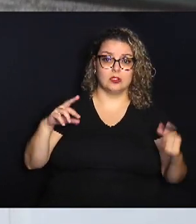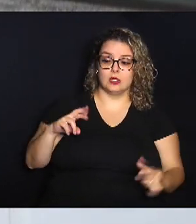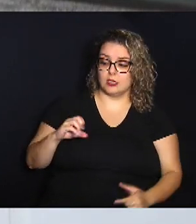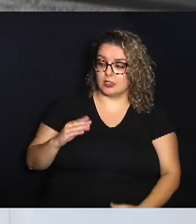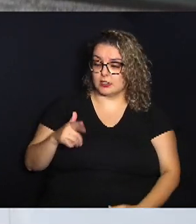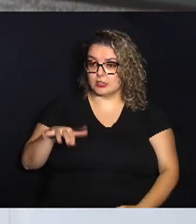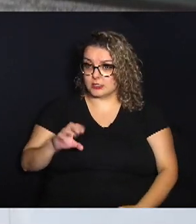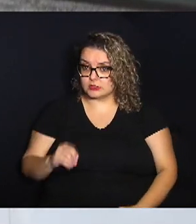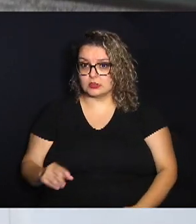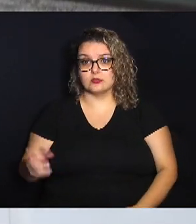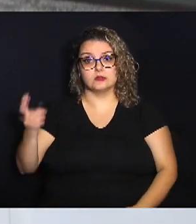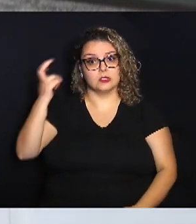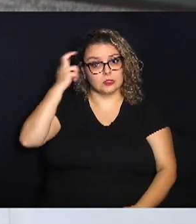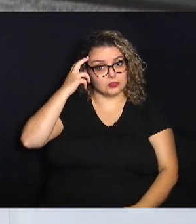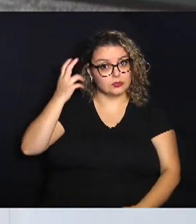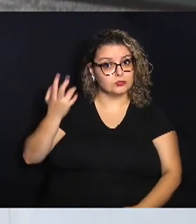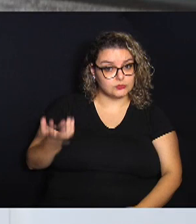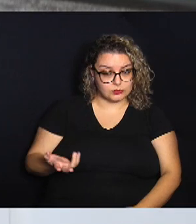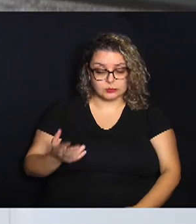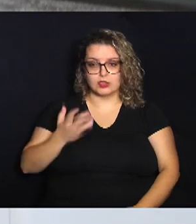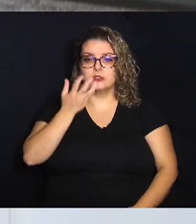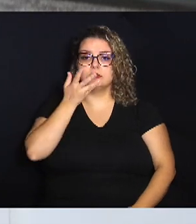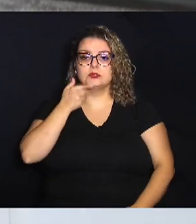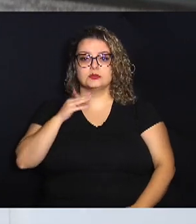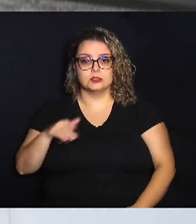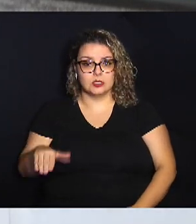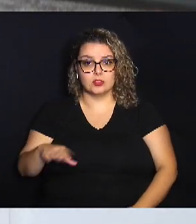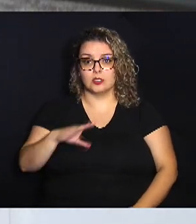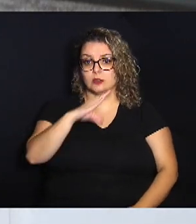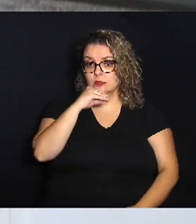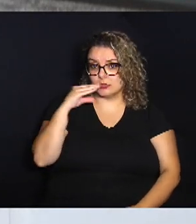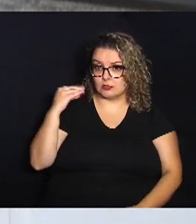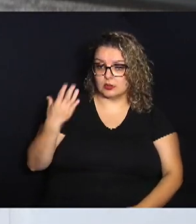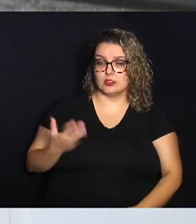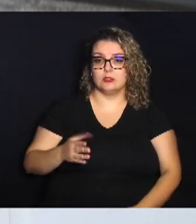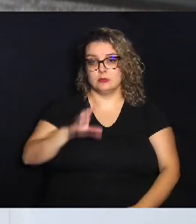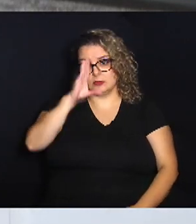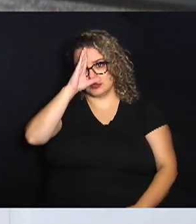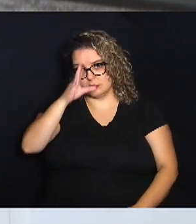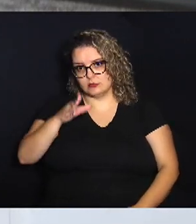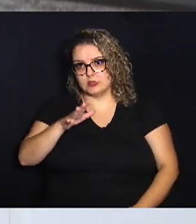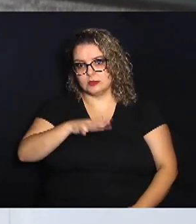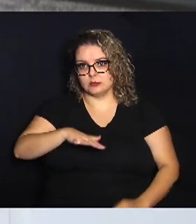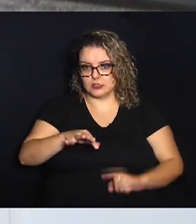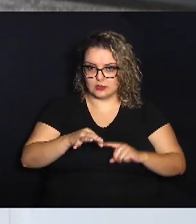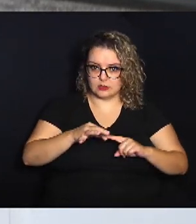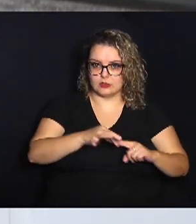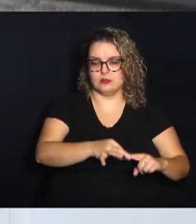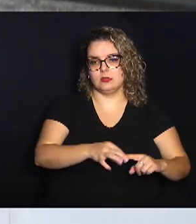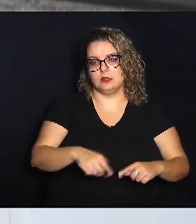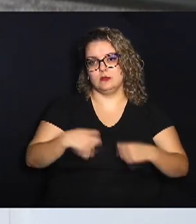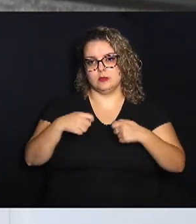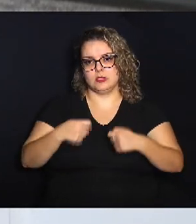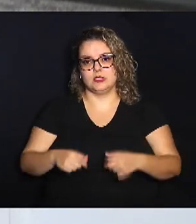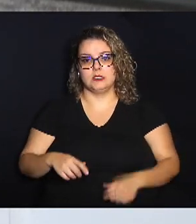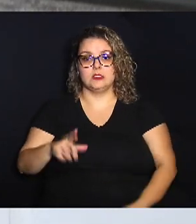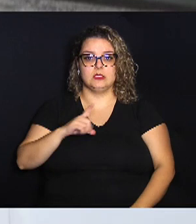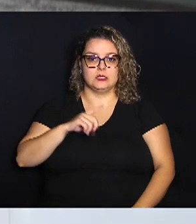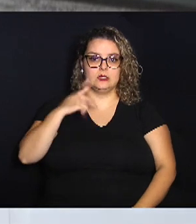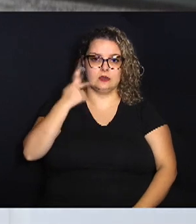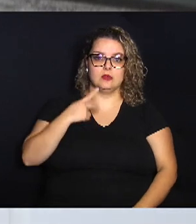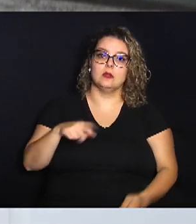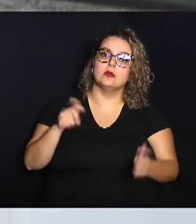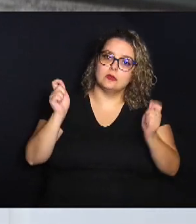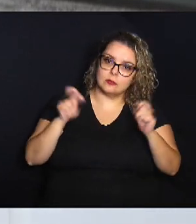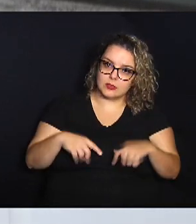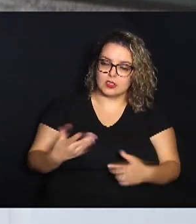cultura, né? Então, as crianças e os adolescentes, principalmente das áreas mais vulneráveis, precisam ter essas políticas públicas